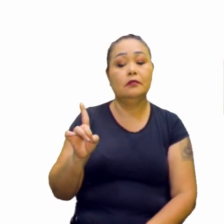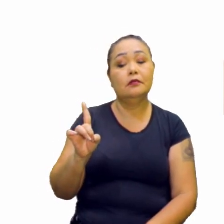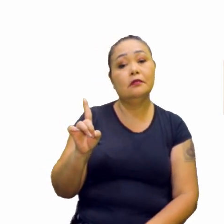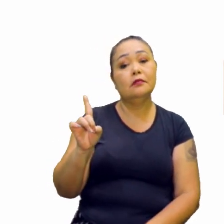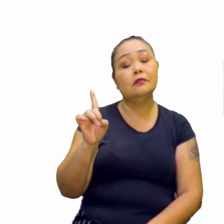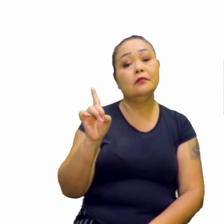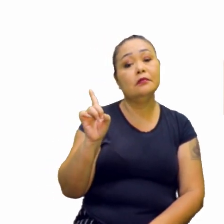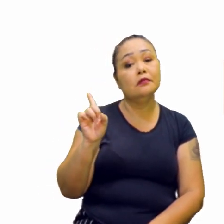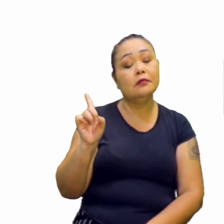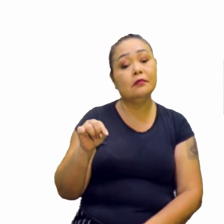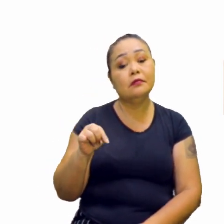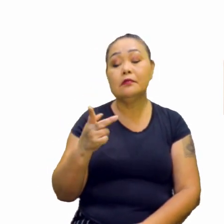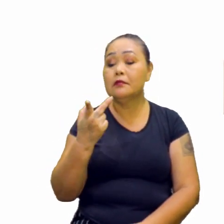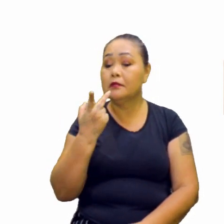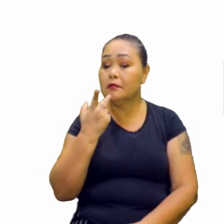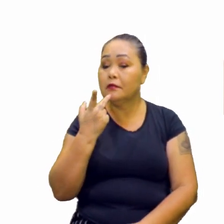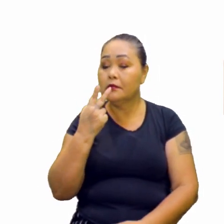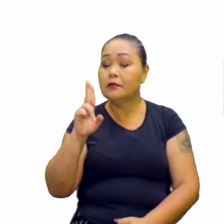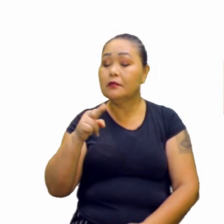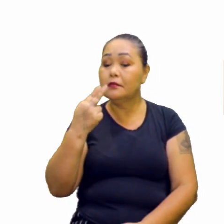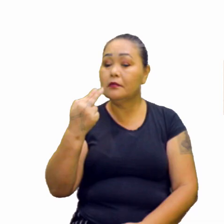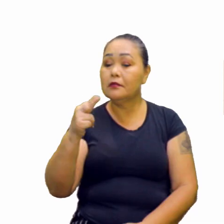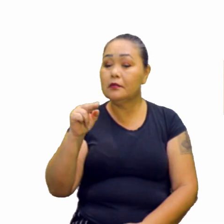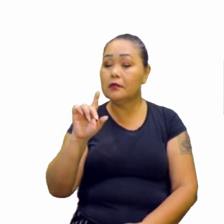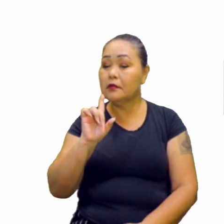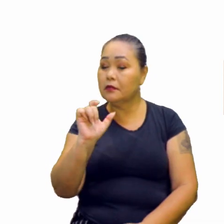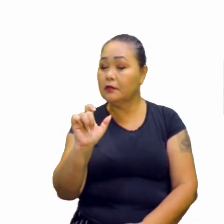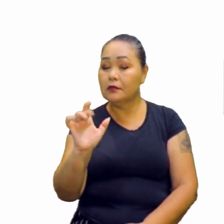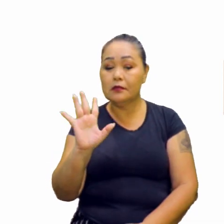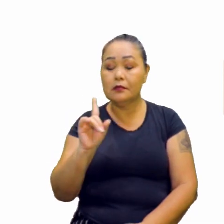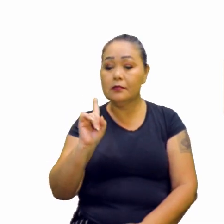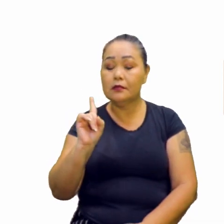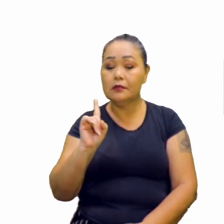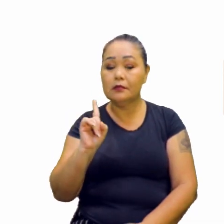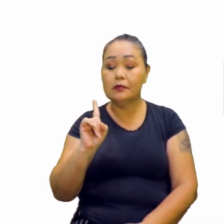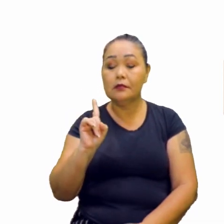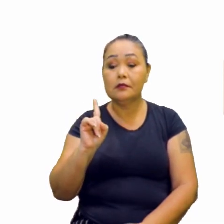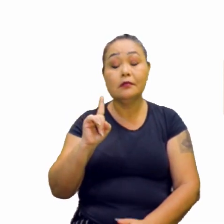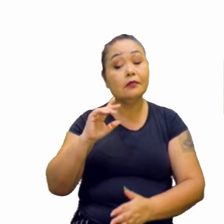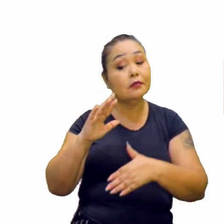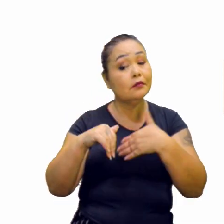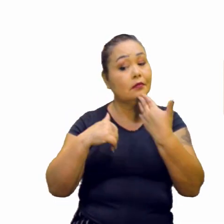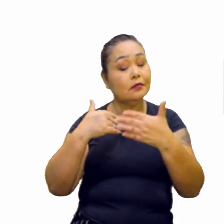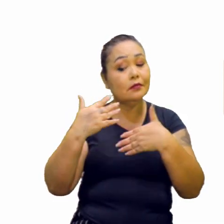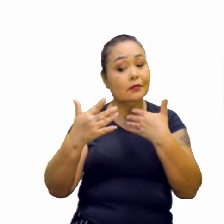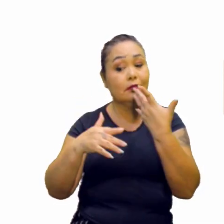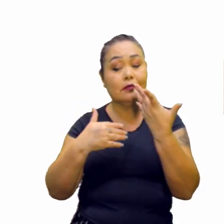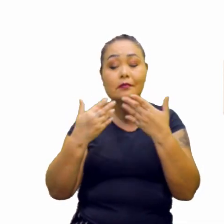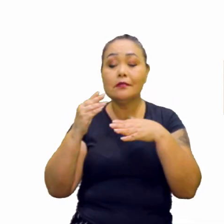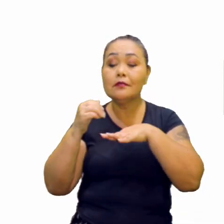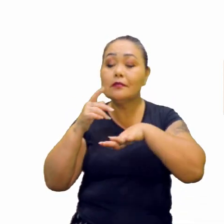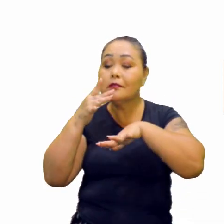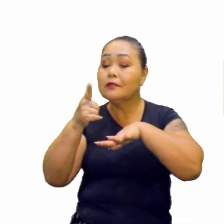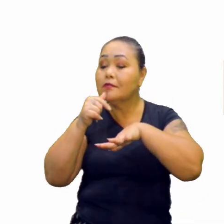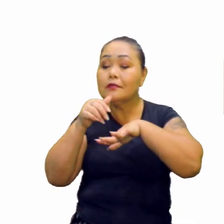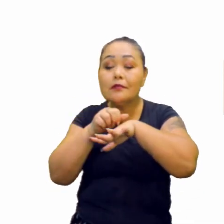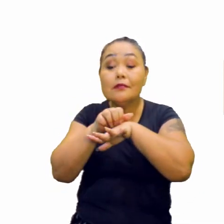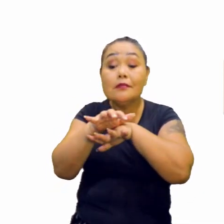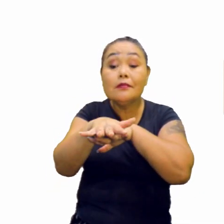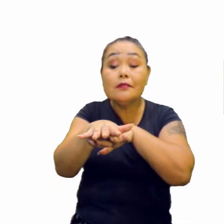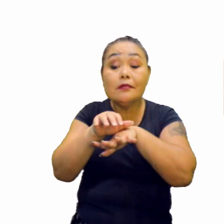eu quero falar nutrição, mas não cabe a palavra nutrição, ao processo de adubação. Essa é a